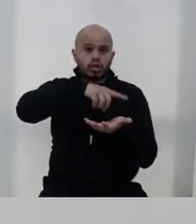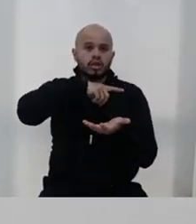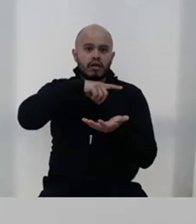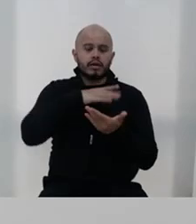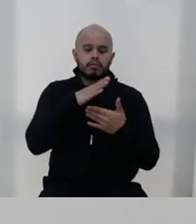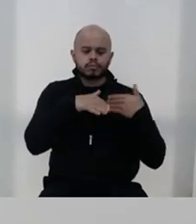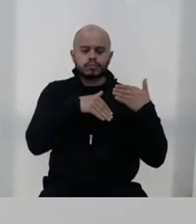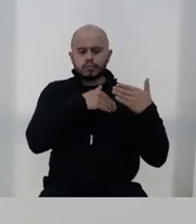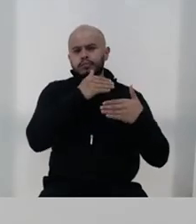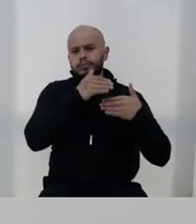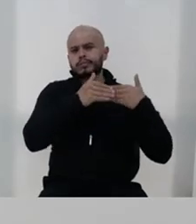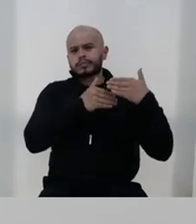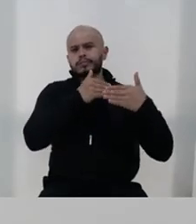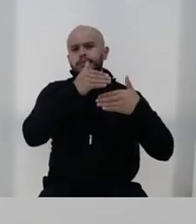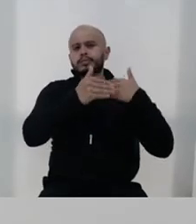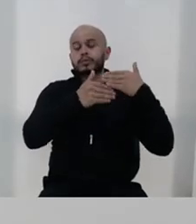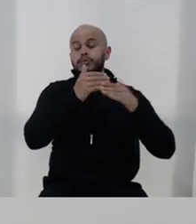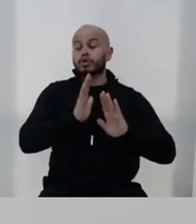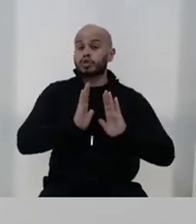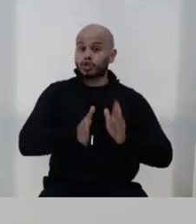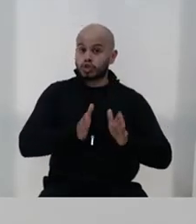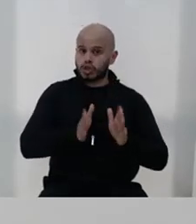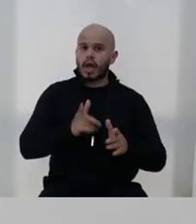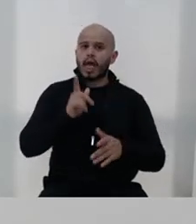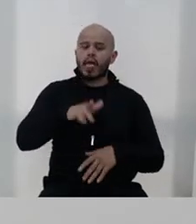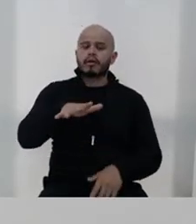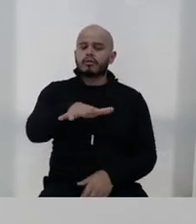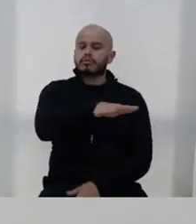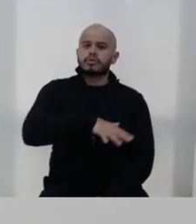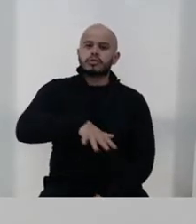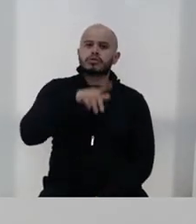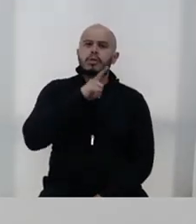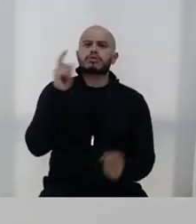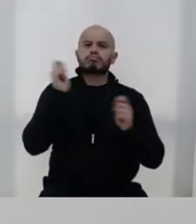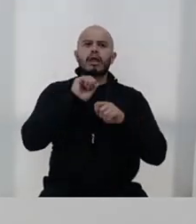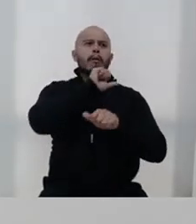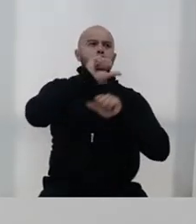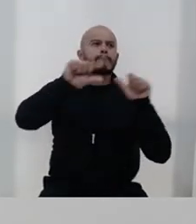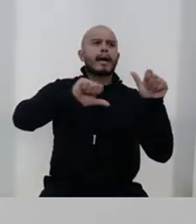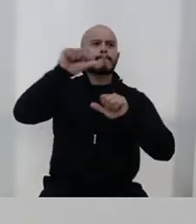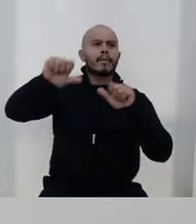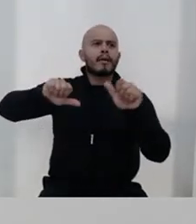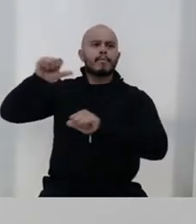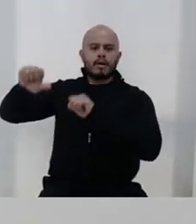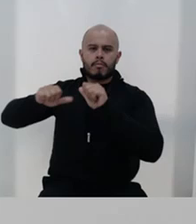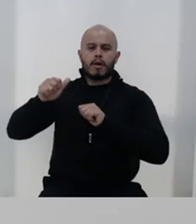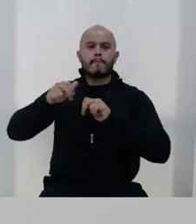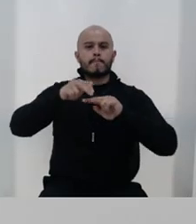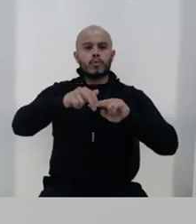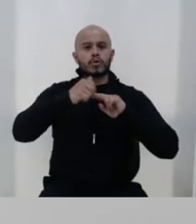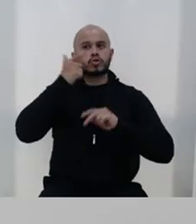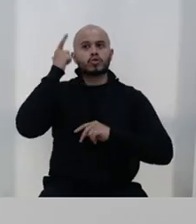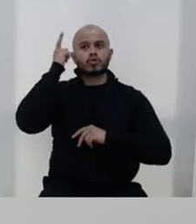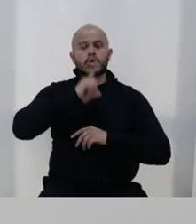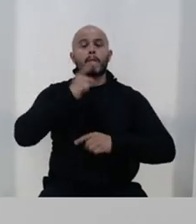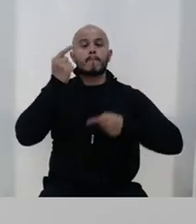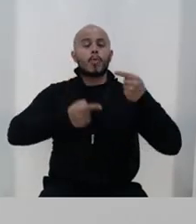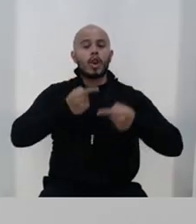Maranhão. É um espaço modular que permite à Defensoria Pública do Maranhão instalar postos